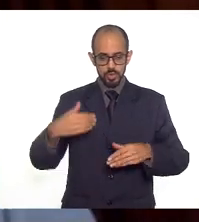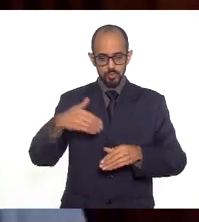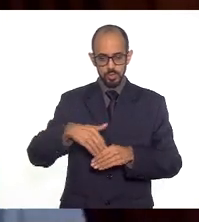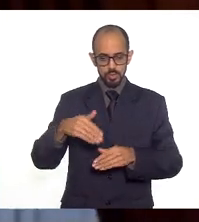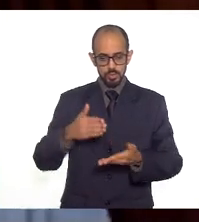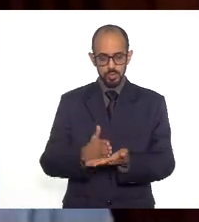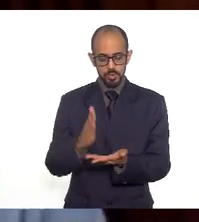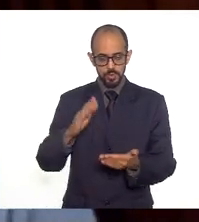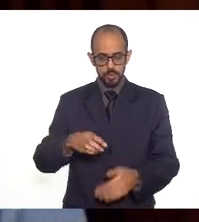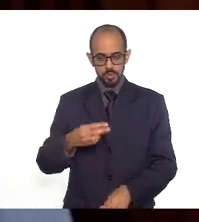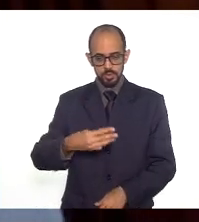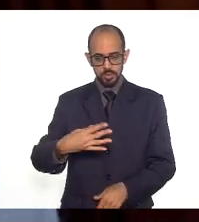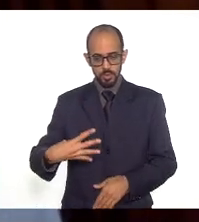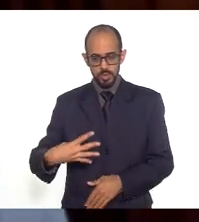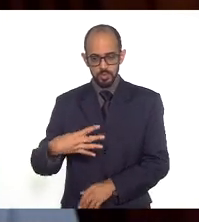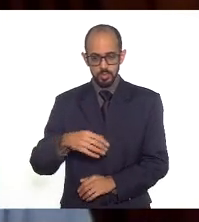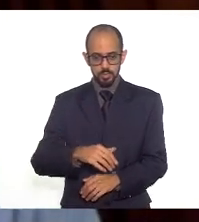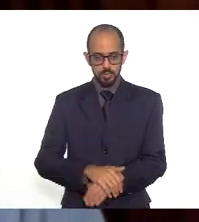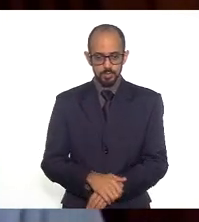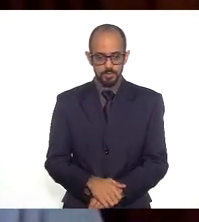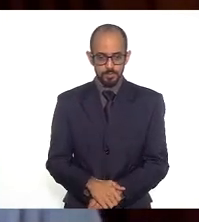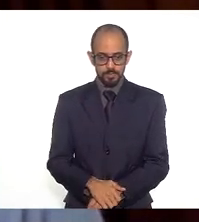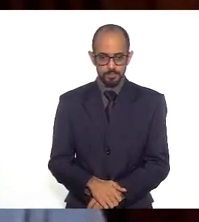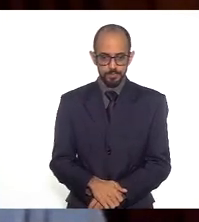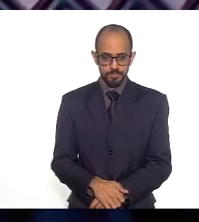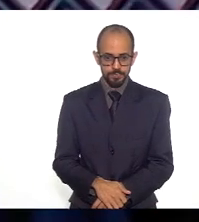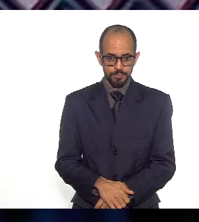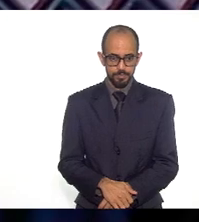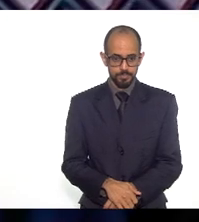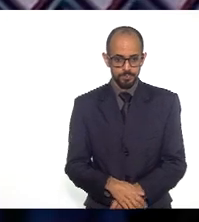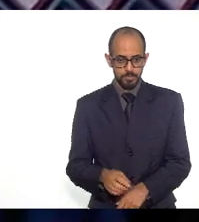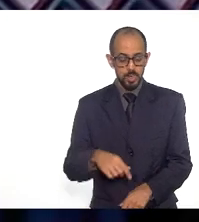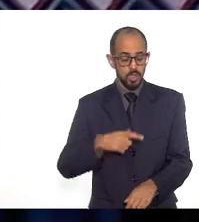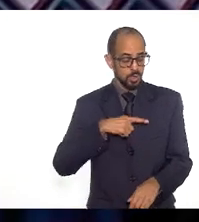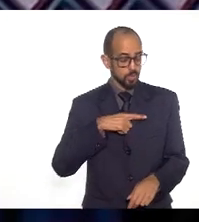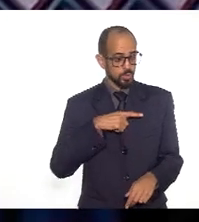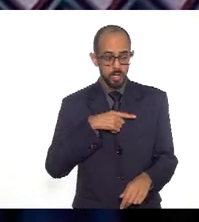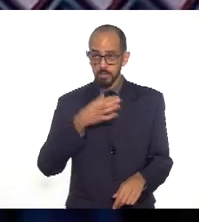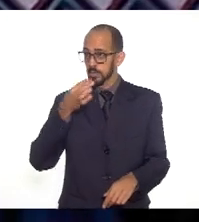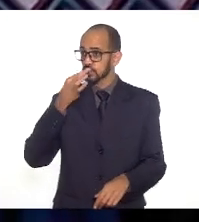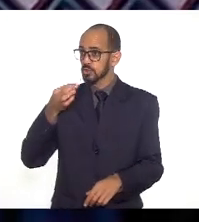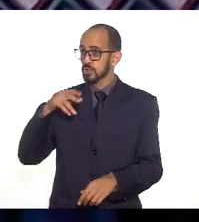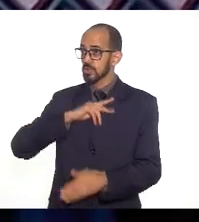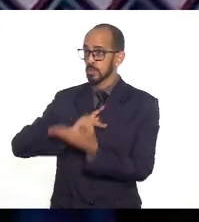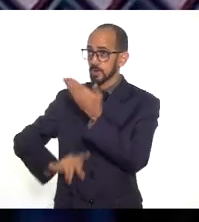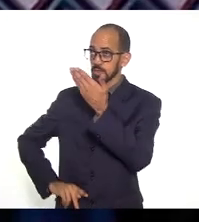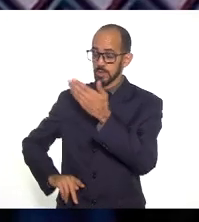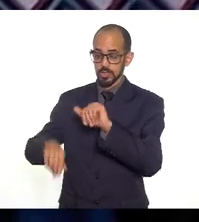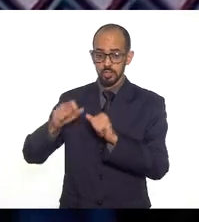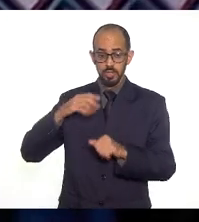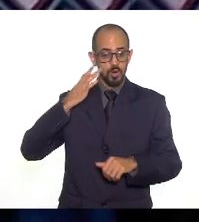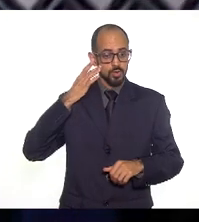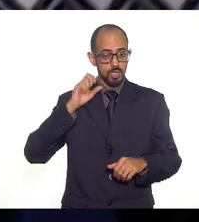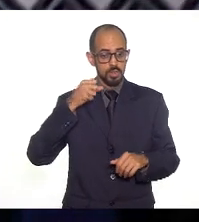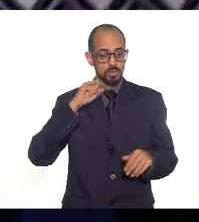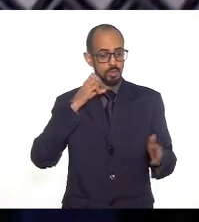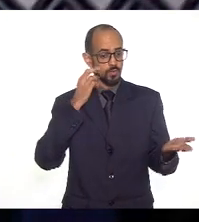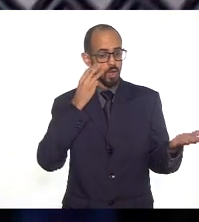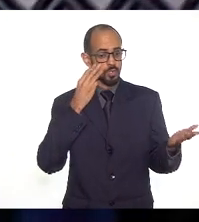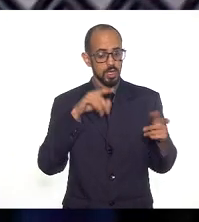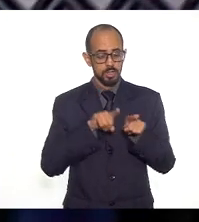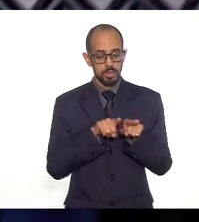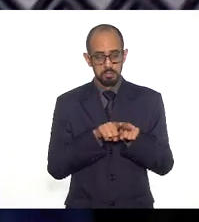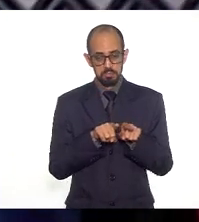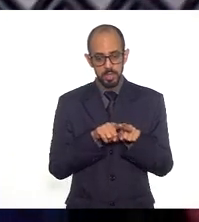aprovado. 34. Projeto de lei 3887. Eu tenho uma questão nesse projeto, tá? Não sei se o Valdec também tem